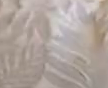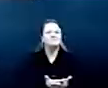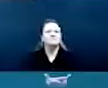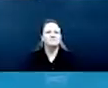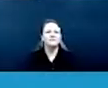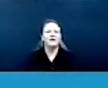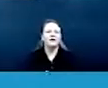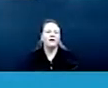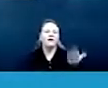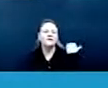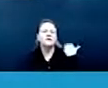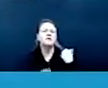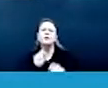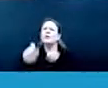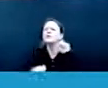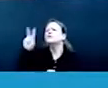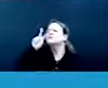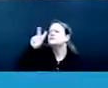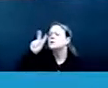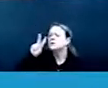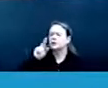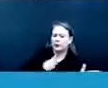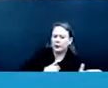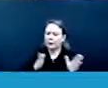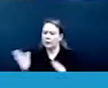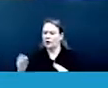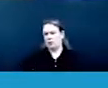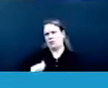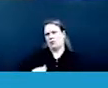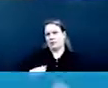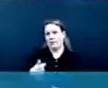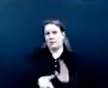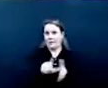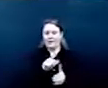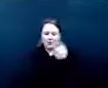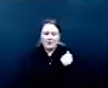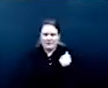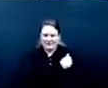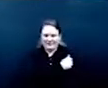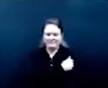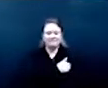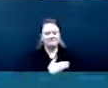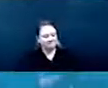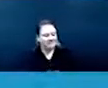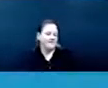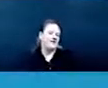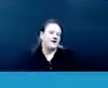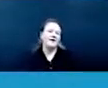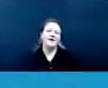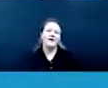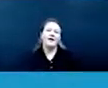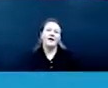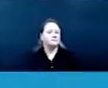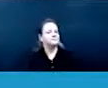comigo! Quais lembranças você tem desse período quando você era aluno, Ricardinho? Bom,